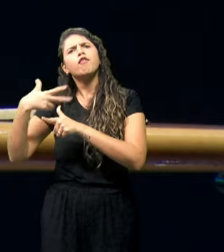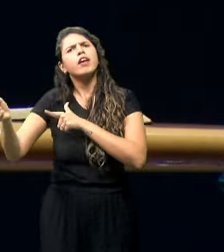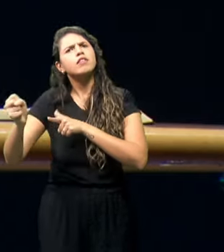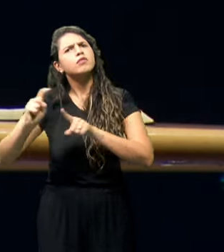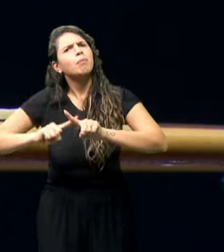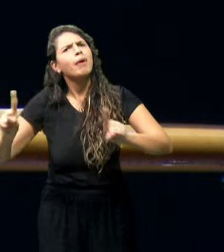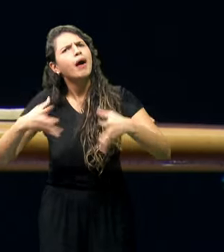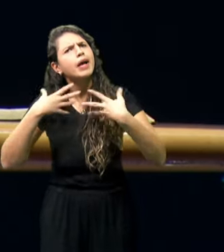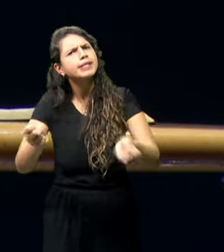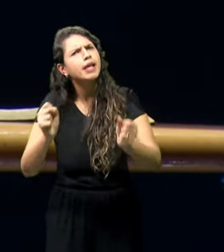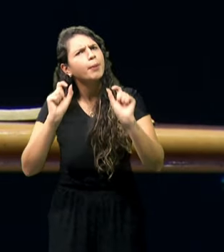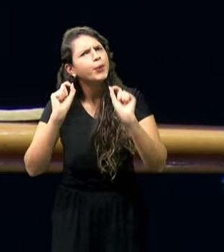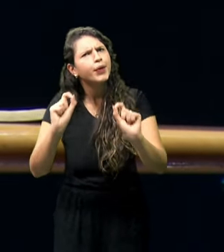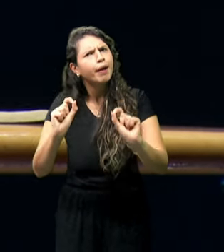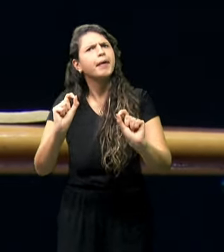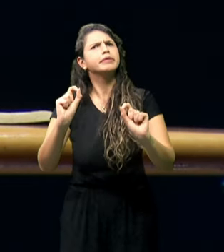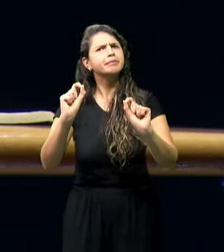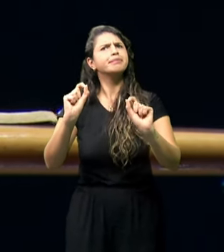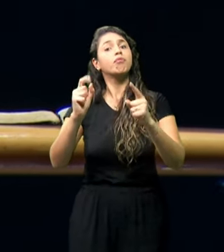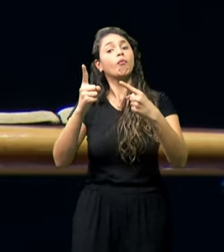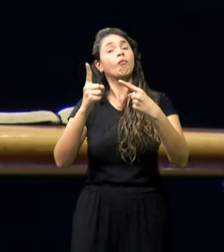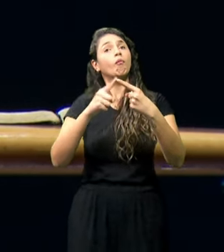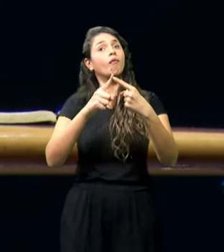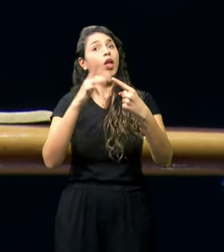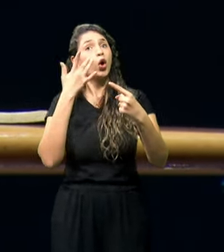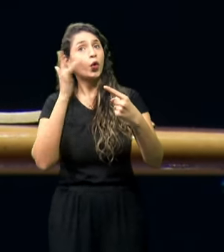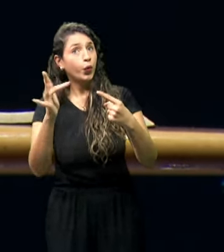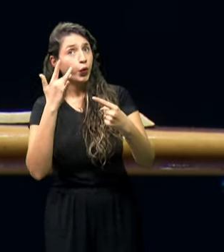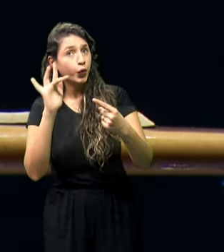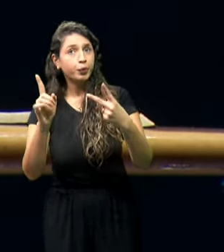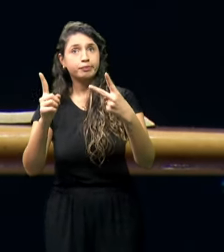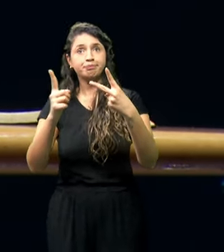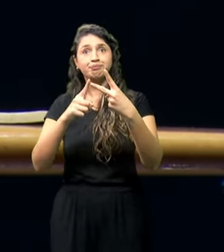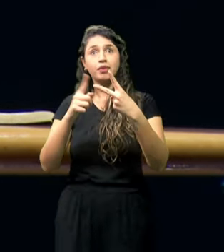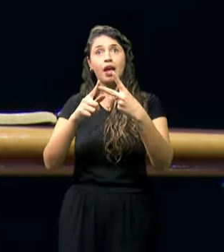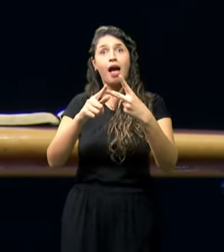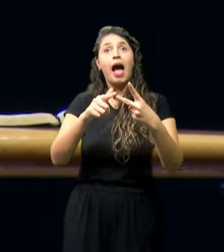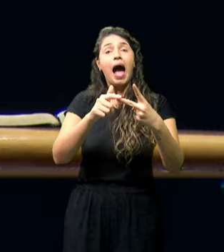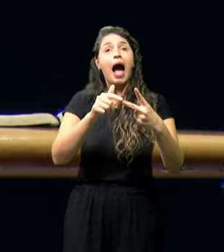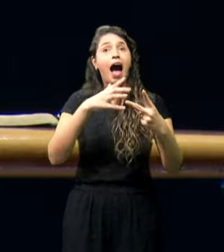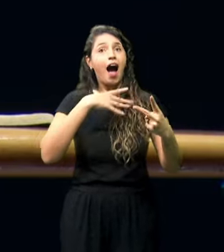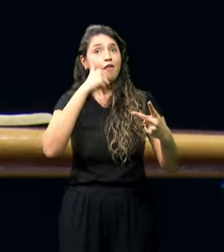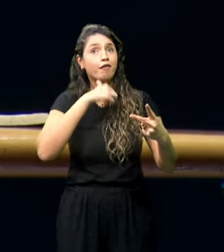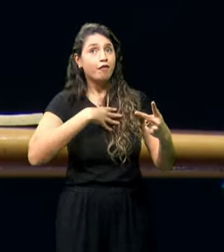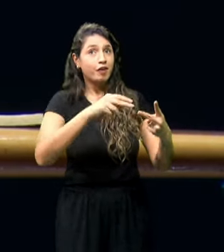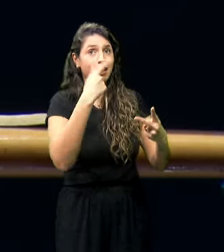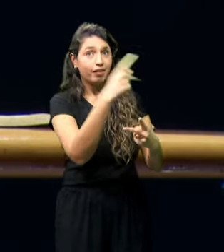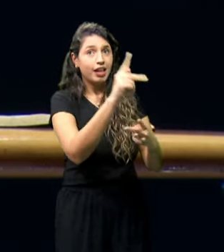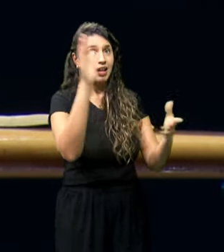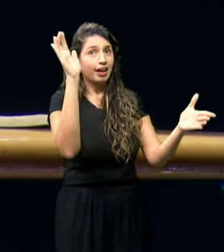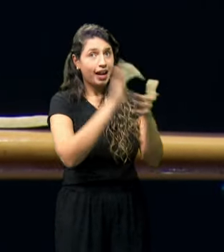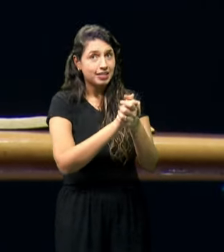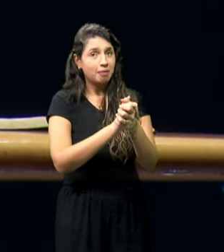vai dar riqueza, vai dar a filha em casamento, vai isentar de IPVA e IPTU, imposto de